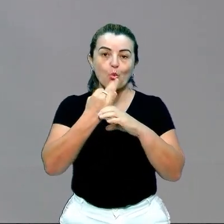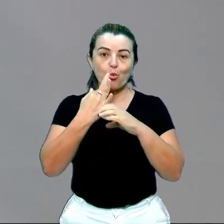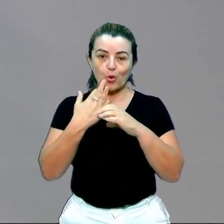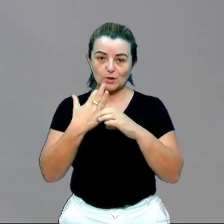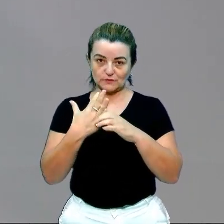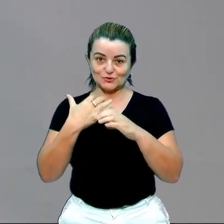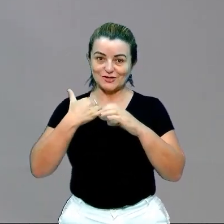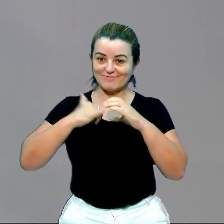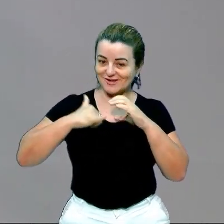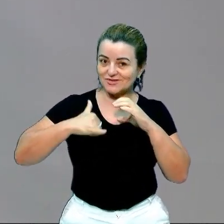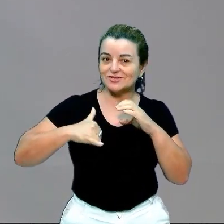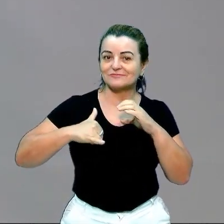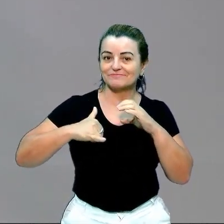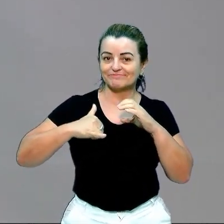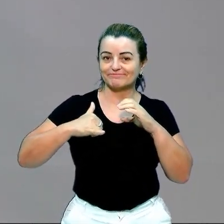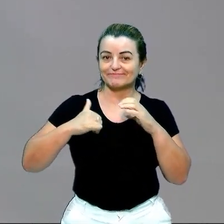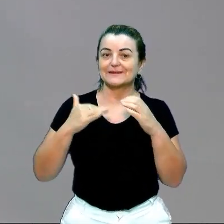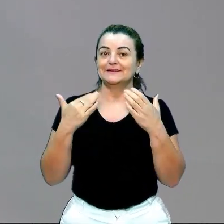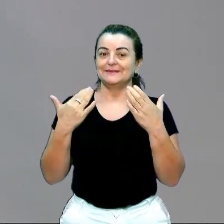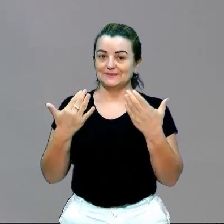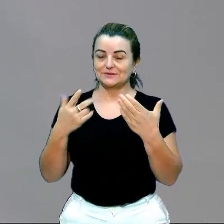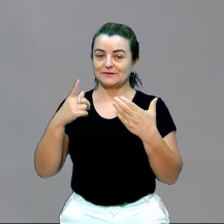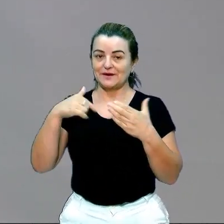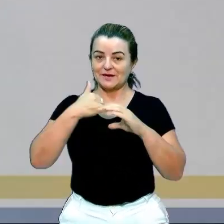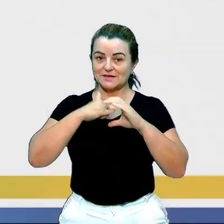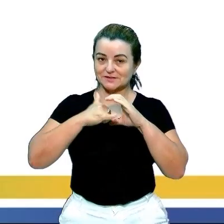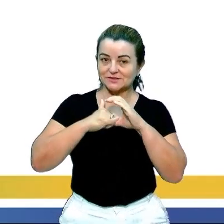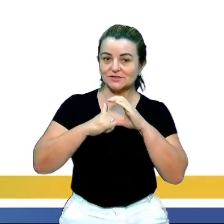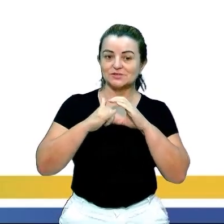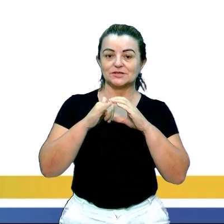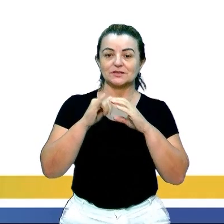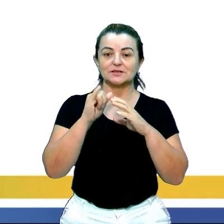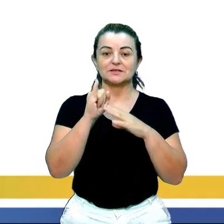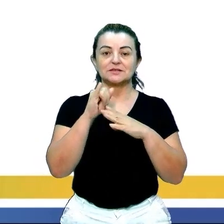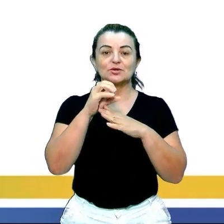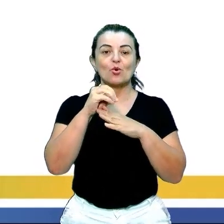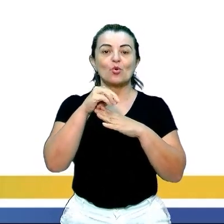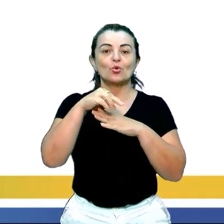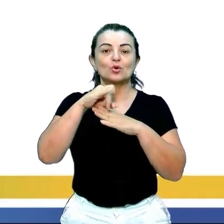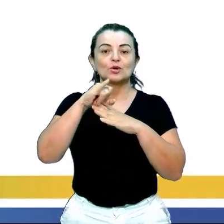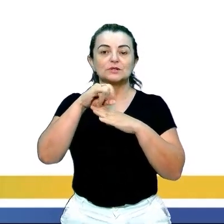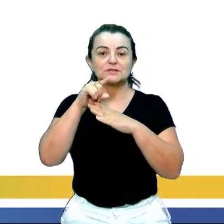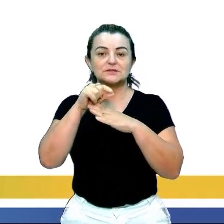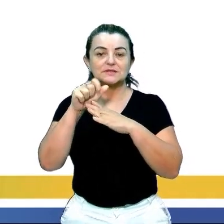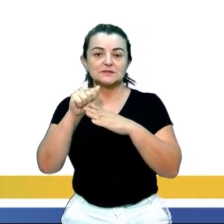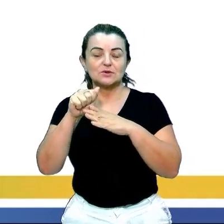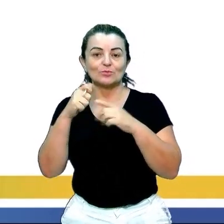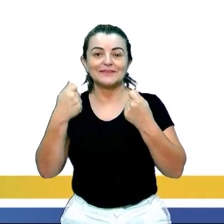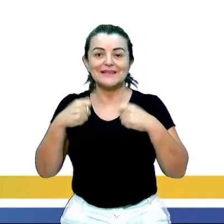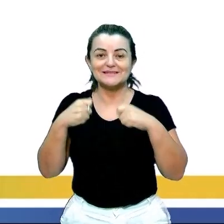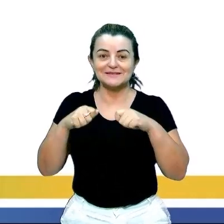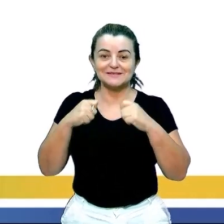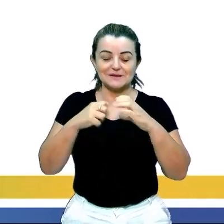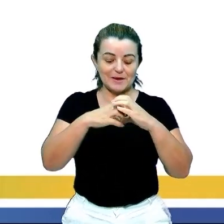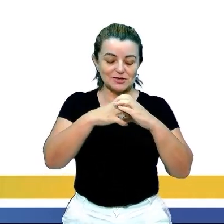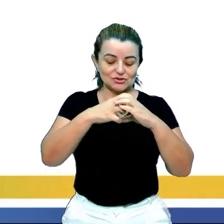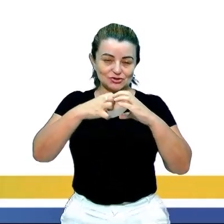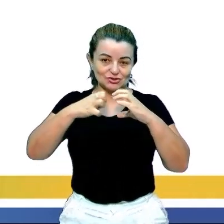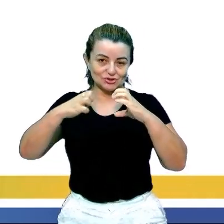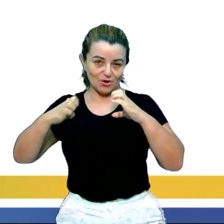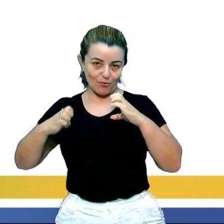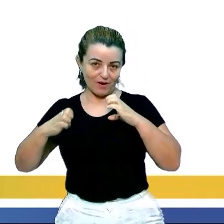X de energia. Então, isso daí é a energia de ionização, tá? É a energia necessária para essa remoção aí do